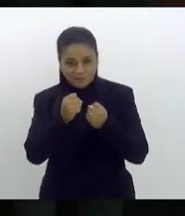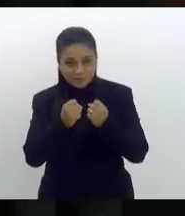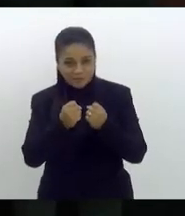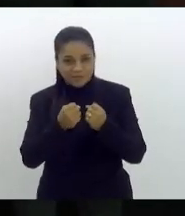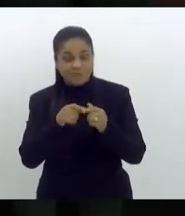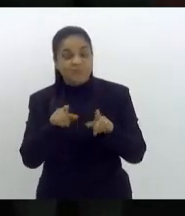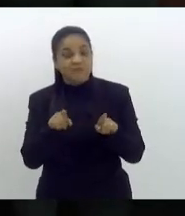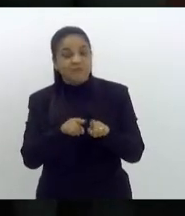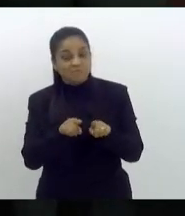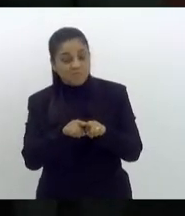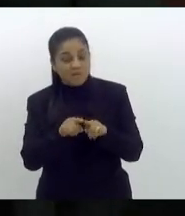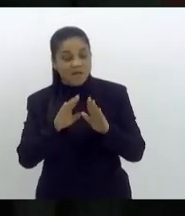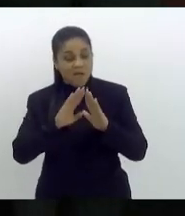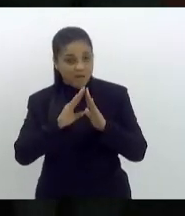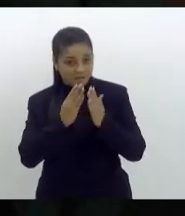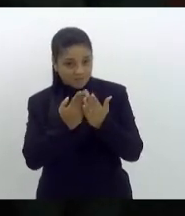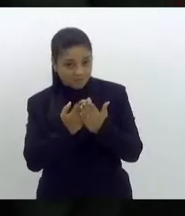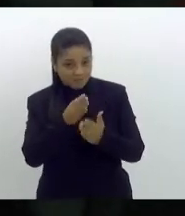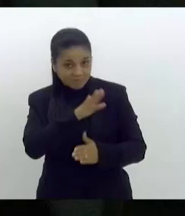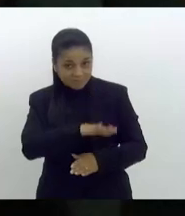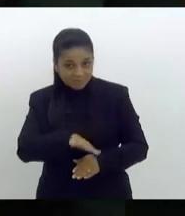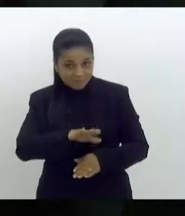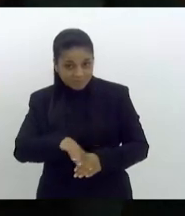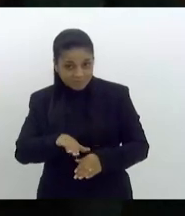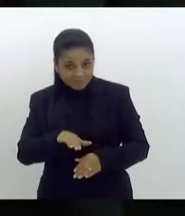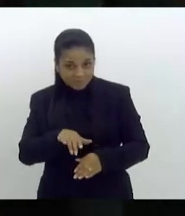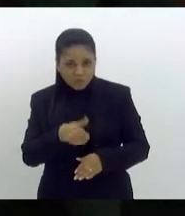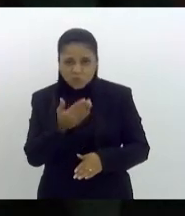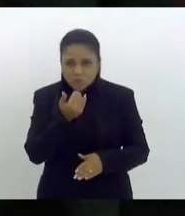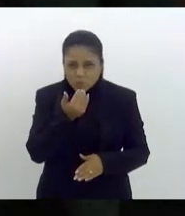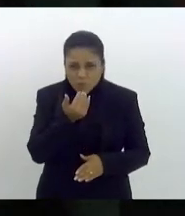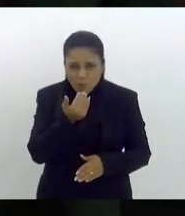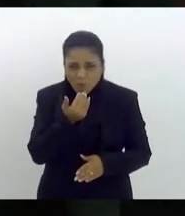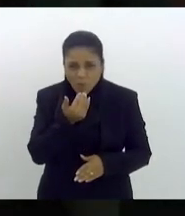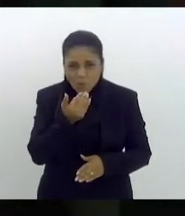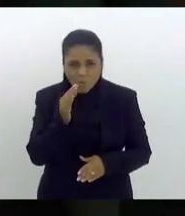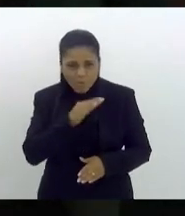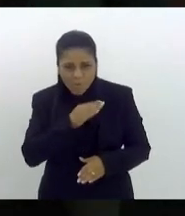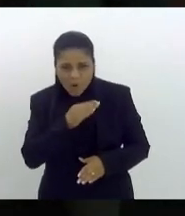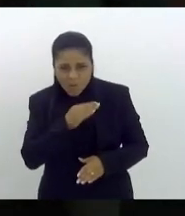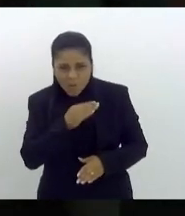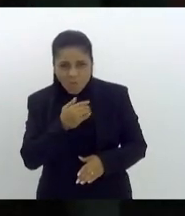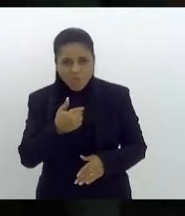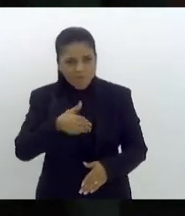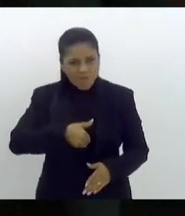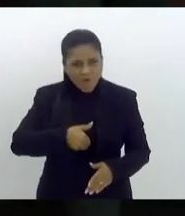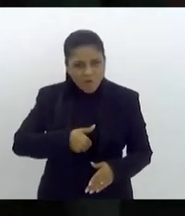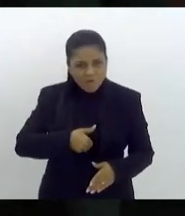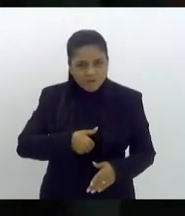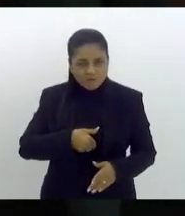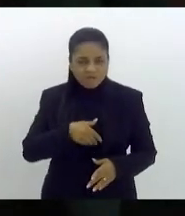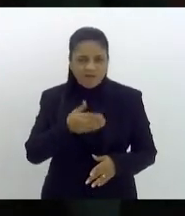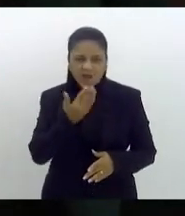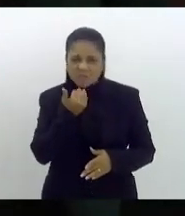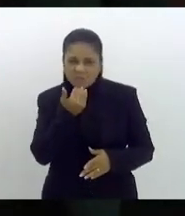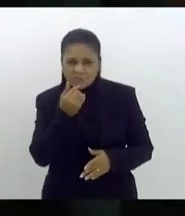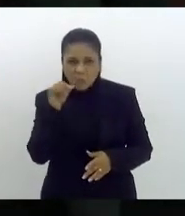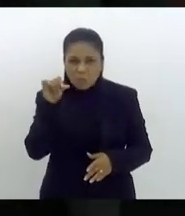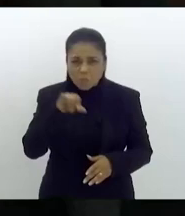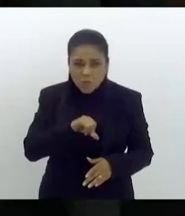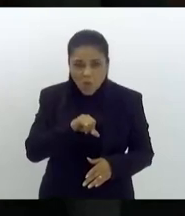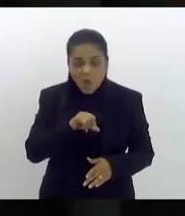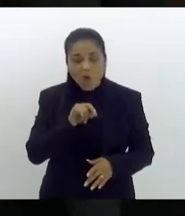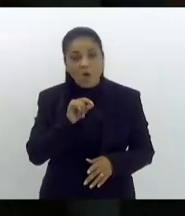estão morrendo de fome estão comendo mal não alimentação fica um pouco pior quando